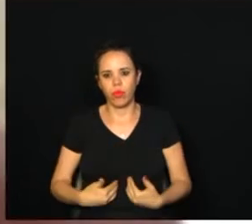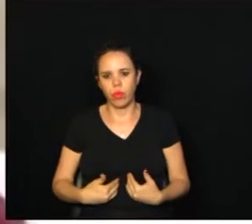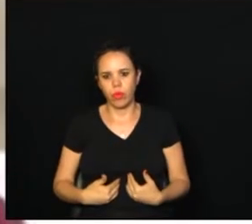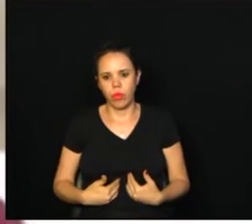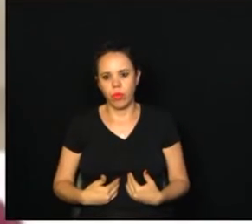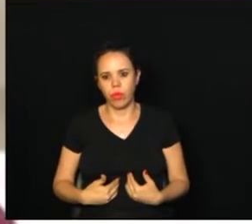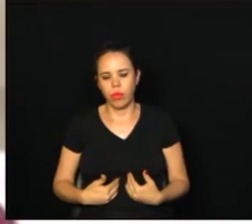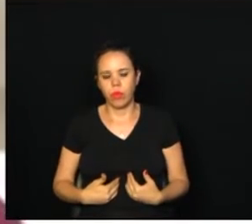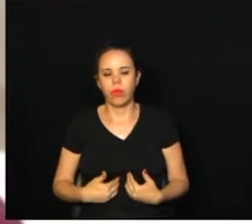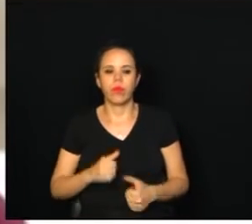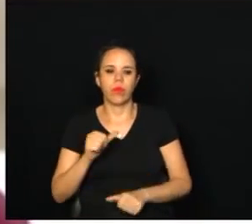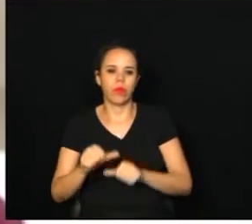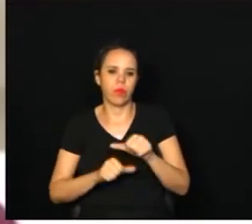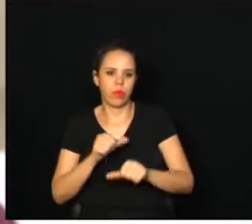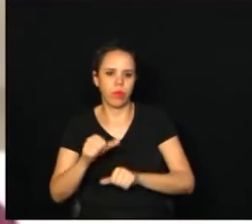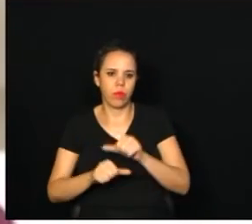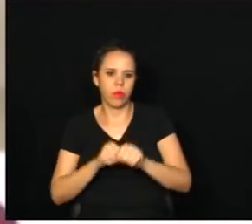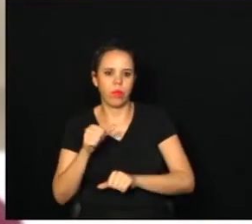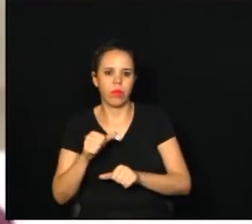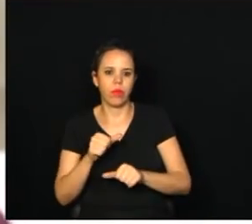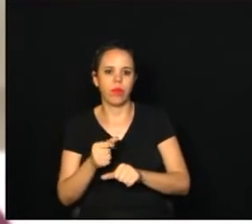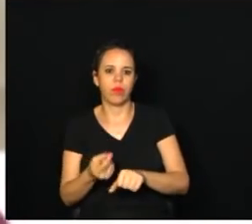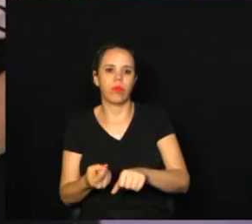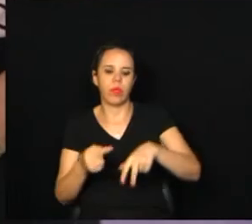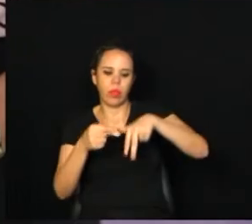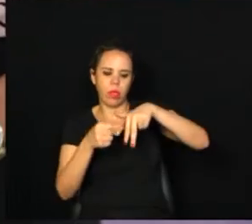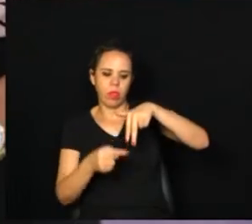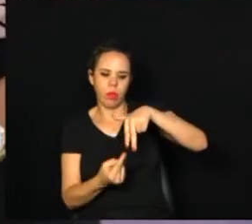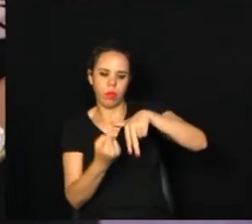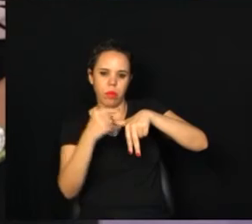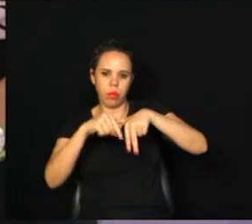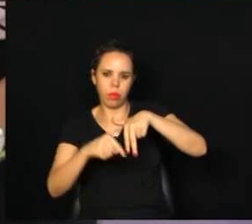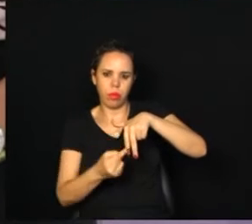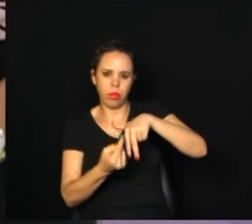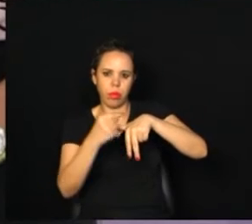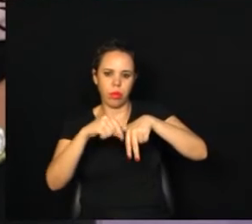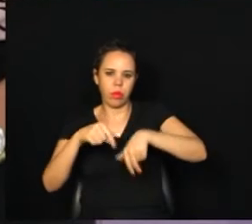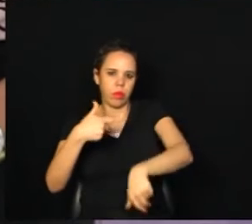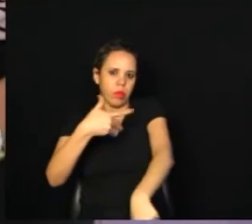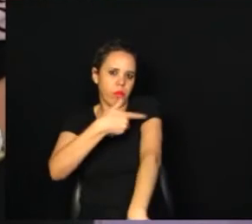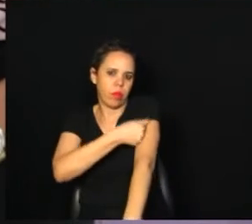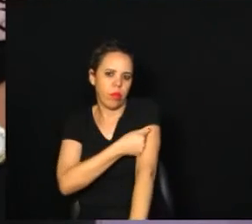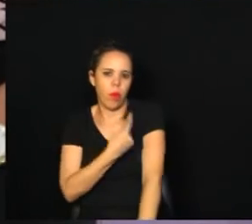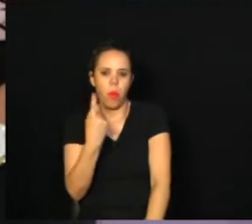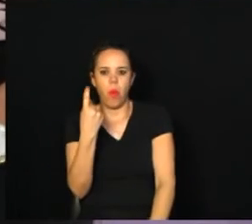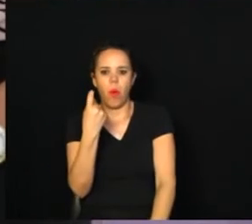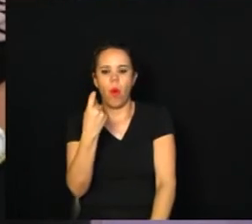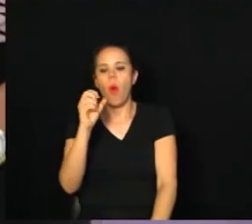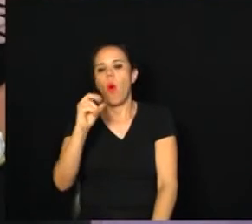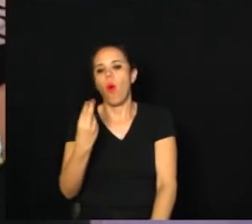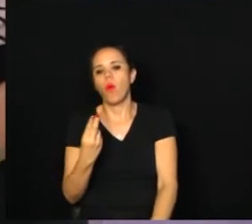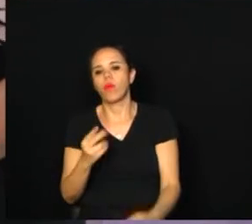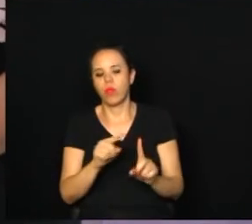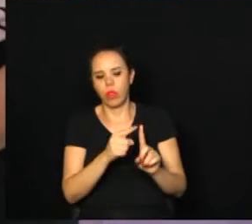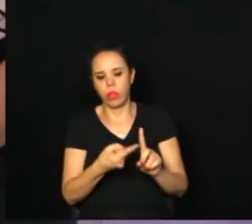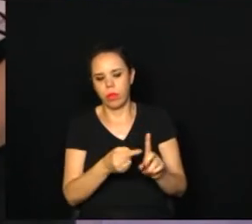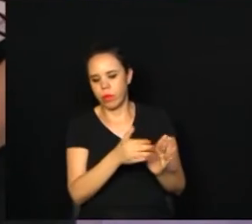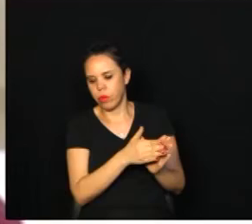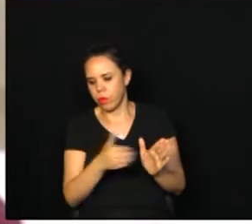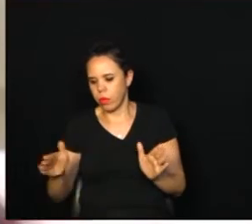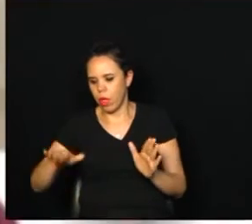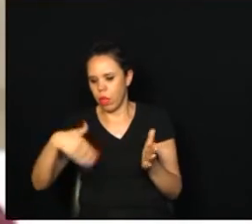atenta, principalmente se for, você observa que uma perna está mais inchada que a outra uma está mais vermelha que a outra,